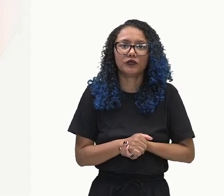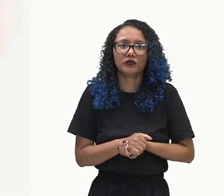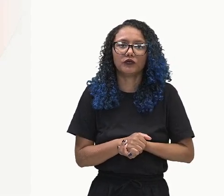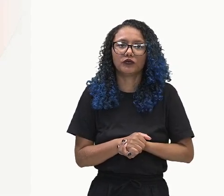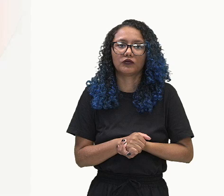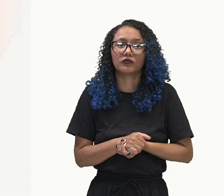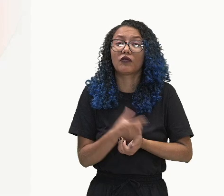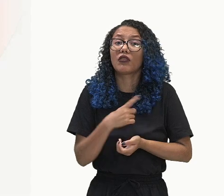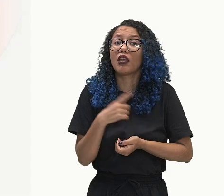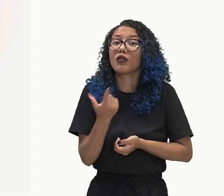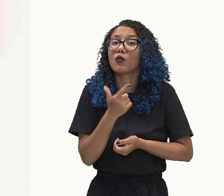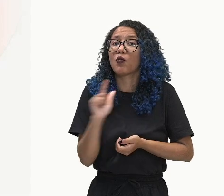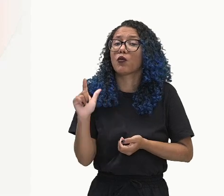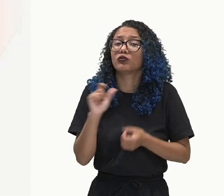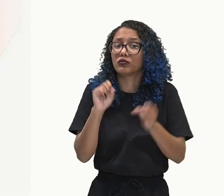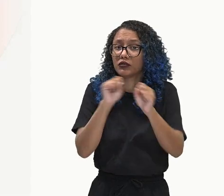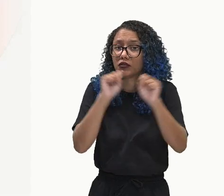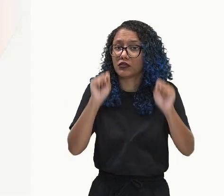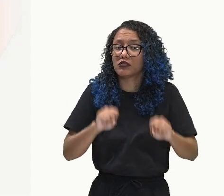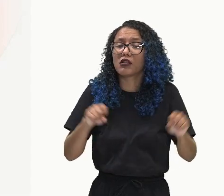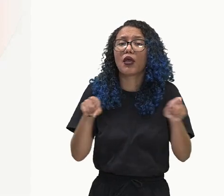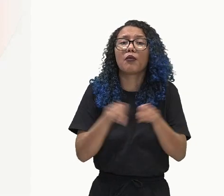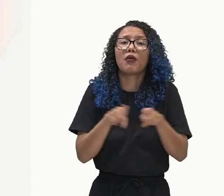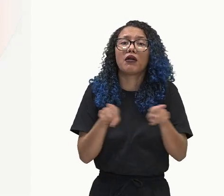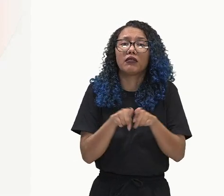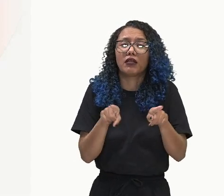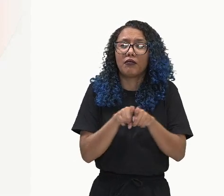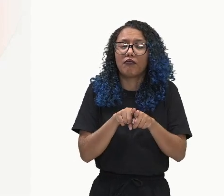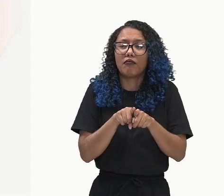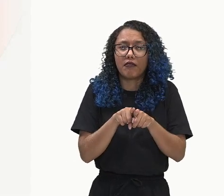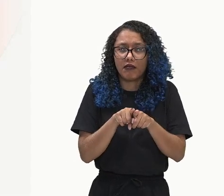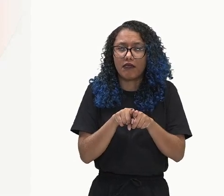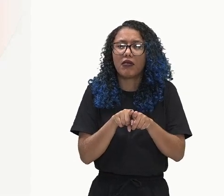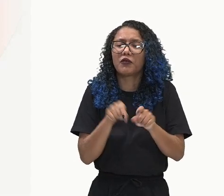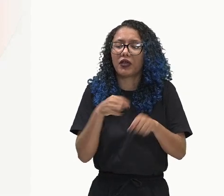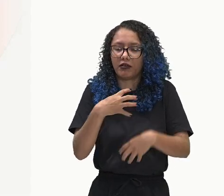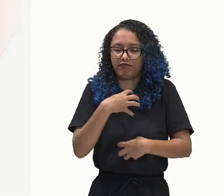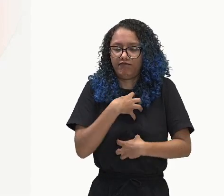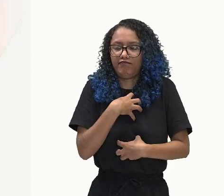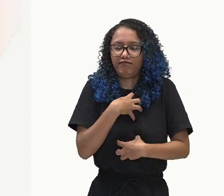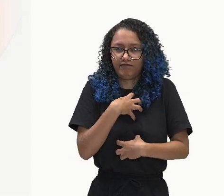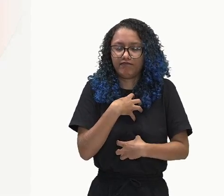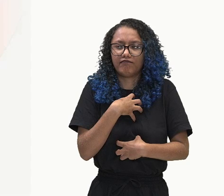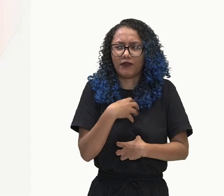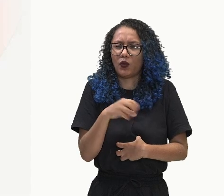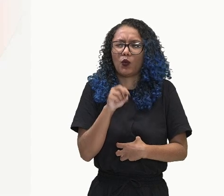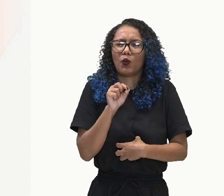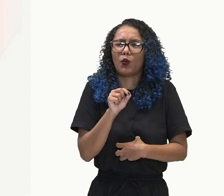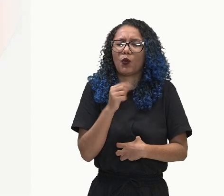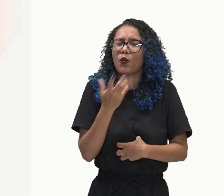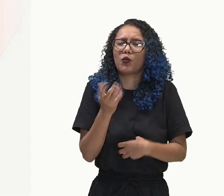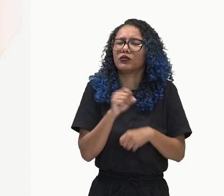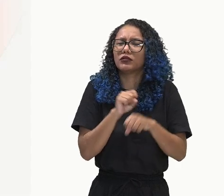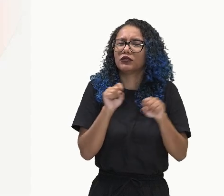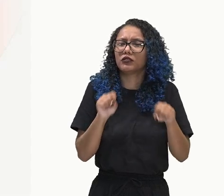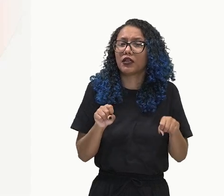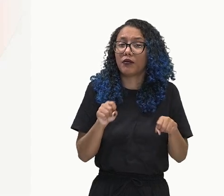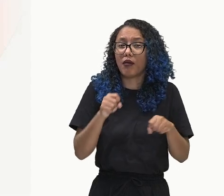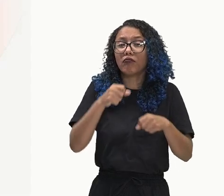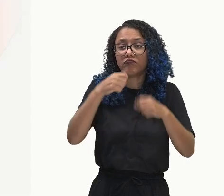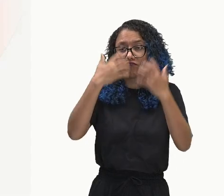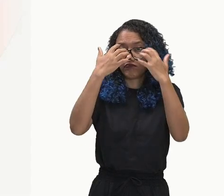um outro sistema no sentido de percepção, de sensibilidade, que é o sistema